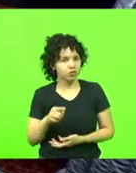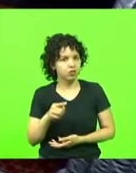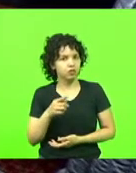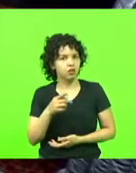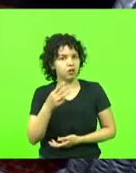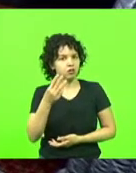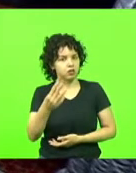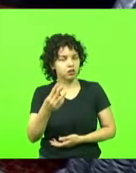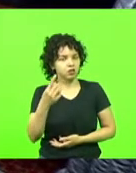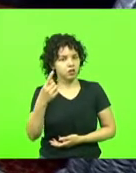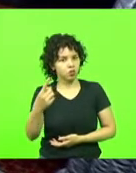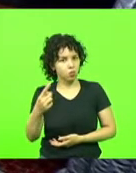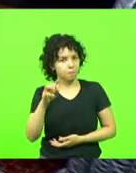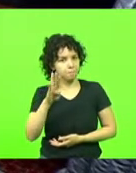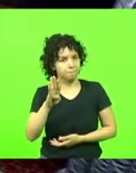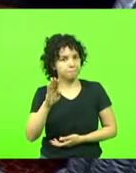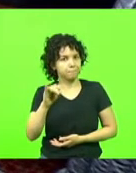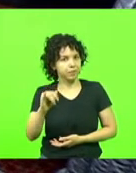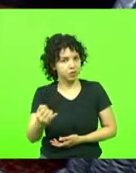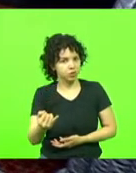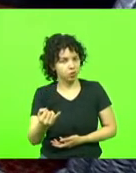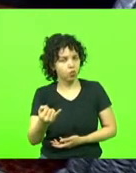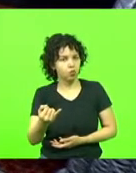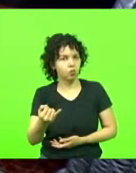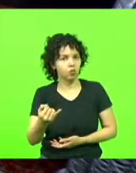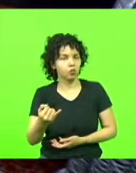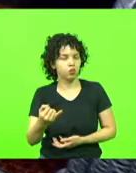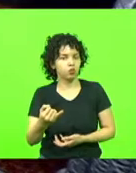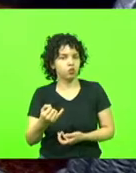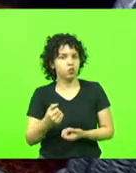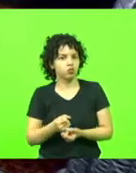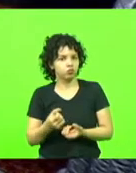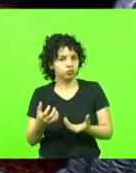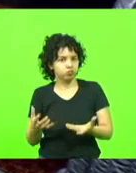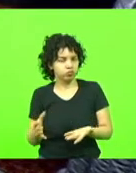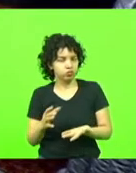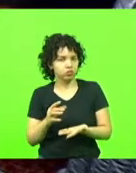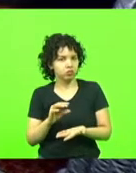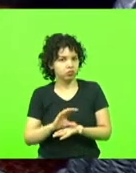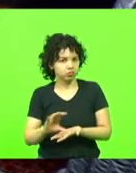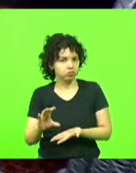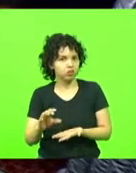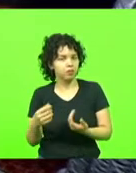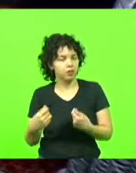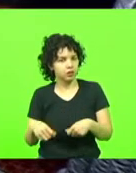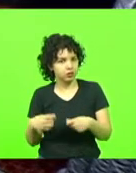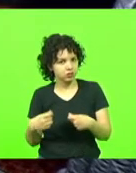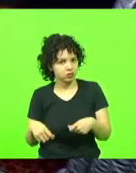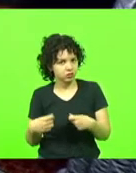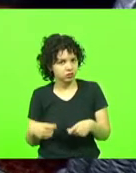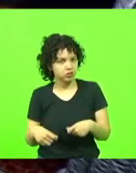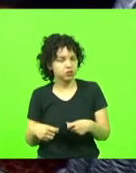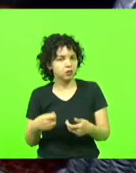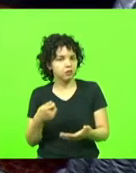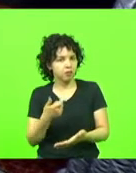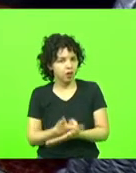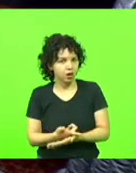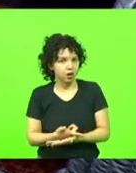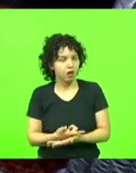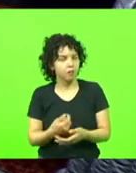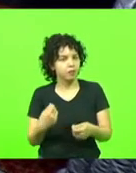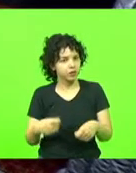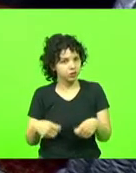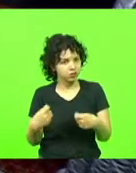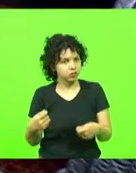bilhões sendo distribuído para remunerar, claro que o capital tem que ser remunerado, mas tem que ter uma proporção,